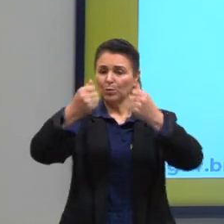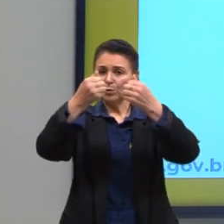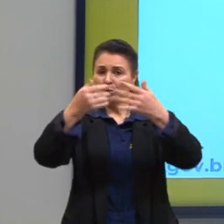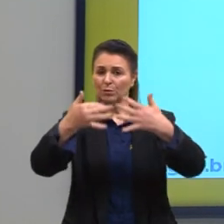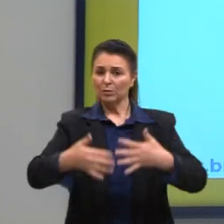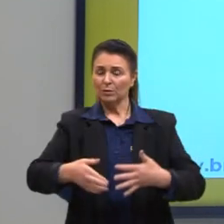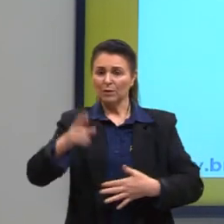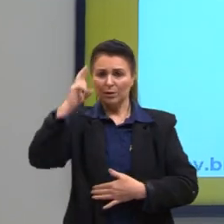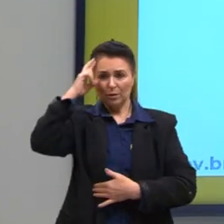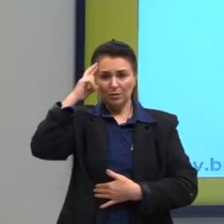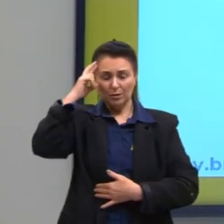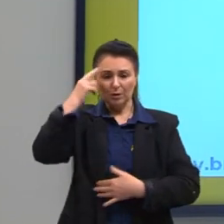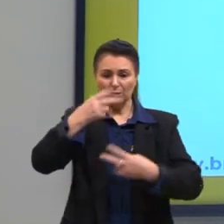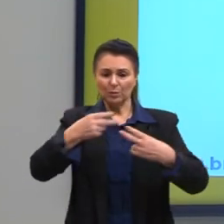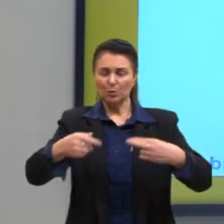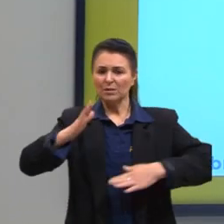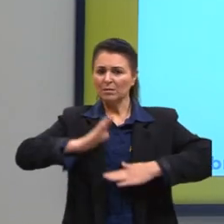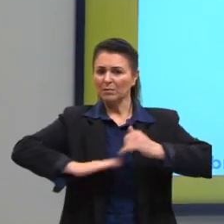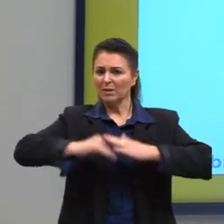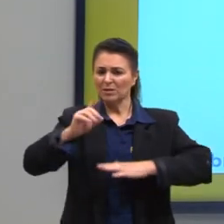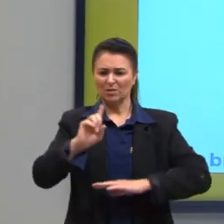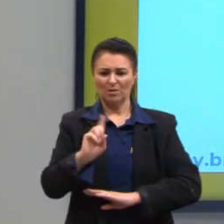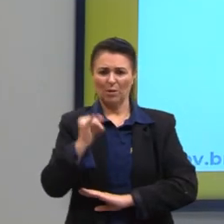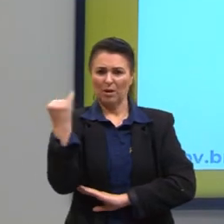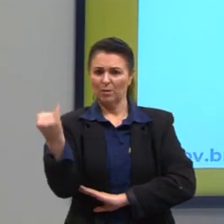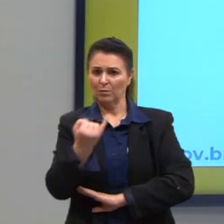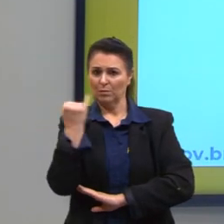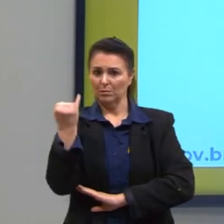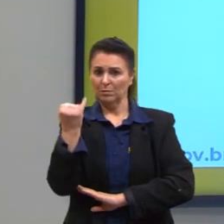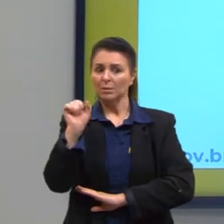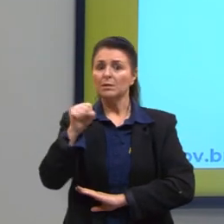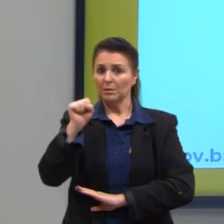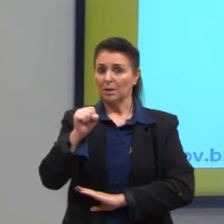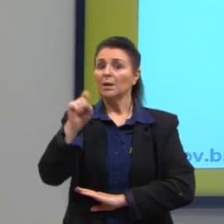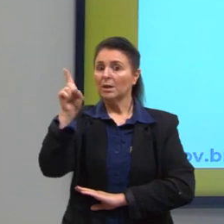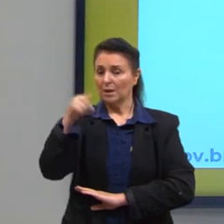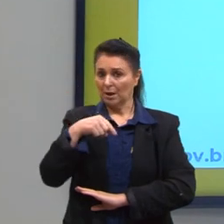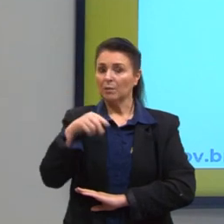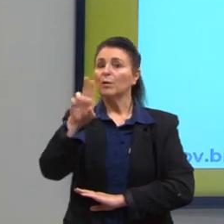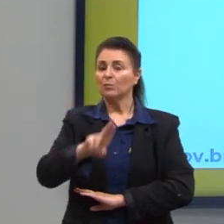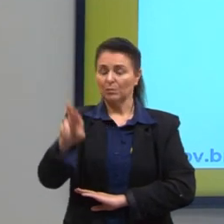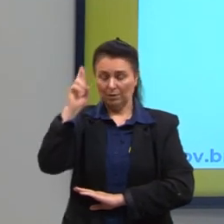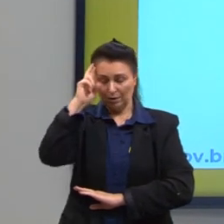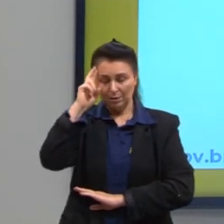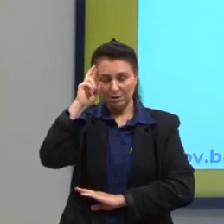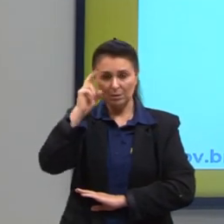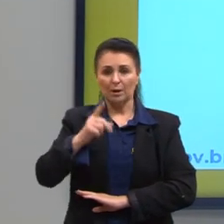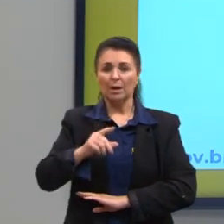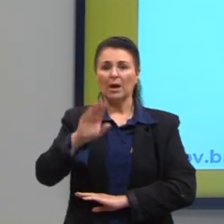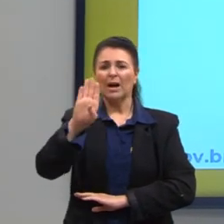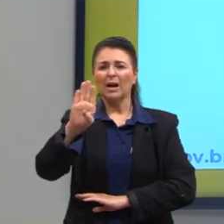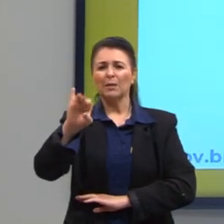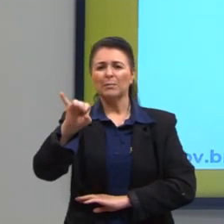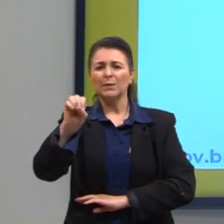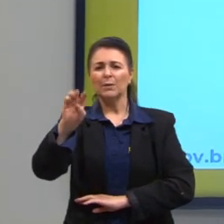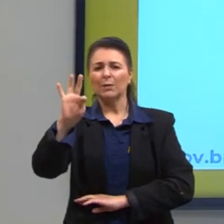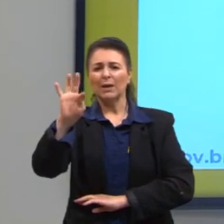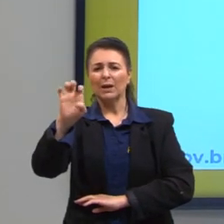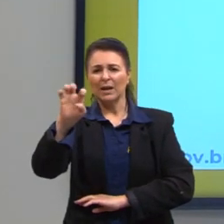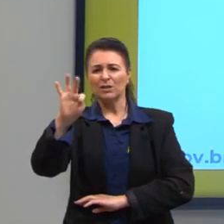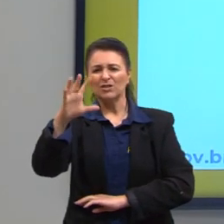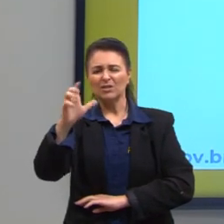da discussão das questões práticas não é importante é é vamos usar a razão para discutir bioética ética